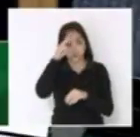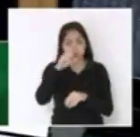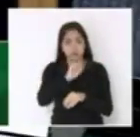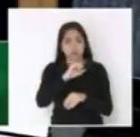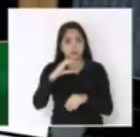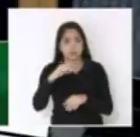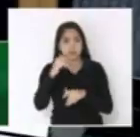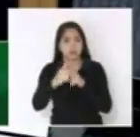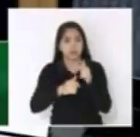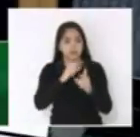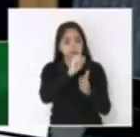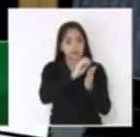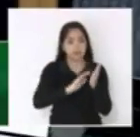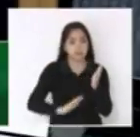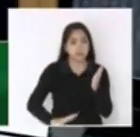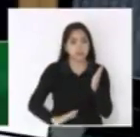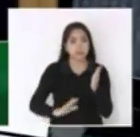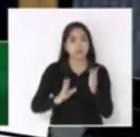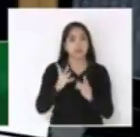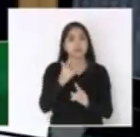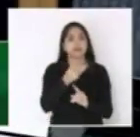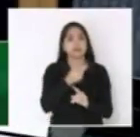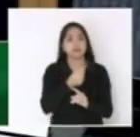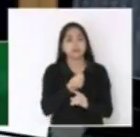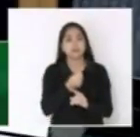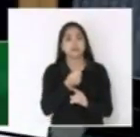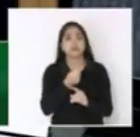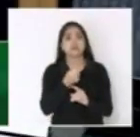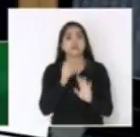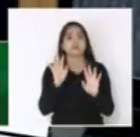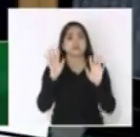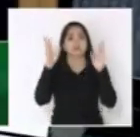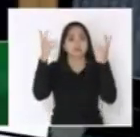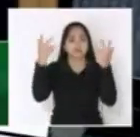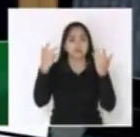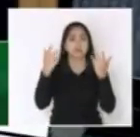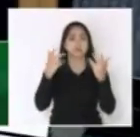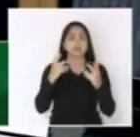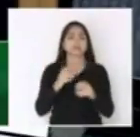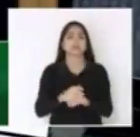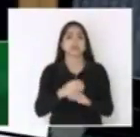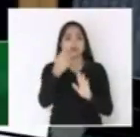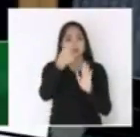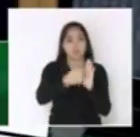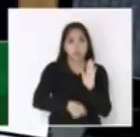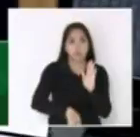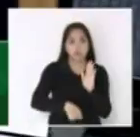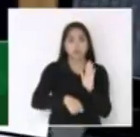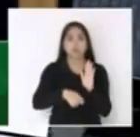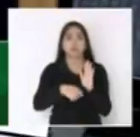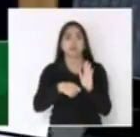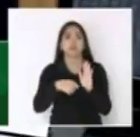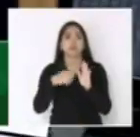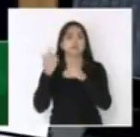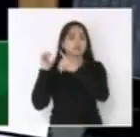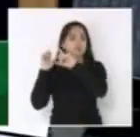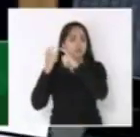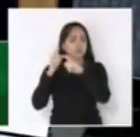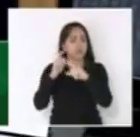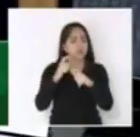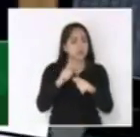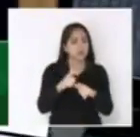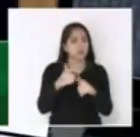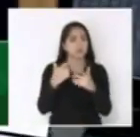atividades artísticas realizadas em festivais e concursos tradicionalistas, incluindo aí então danças tradicionais